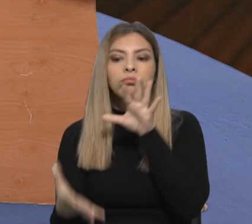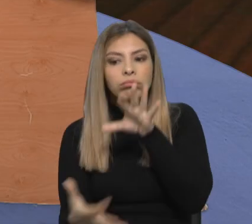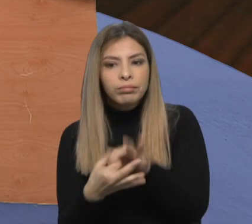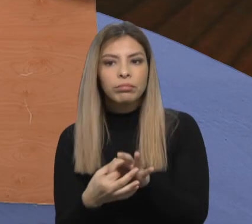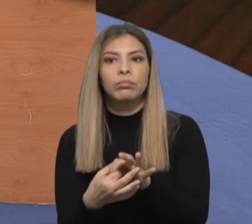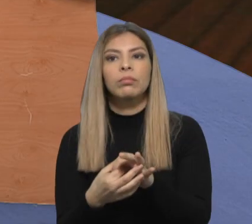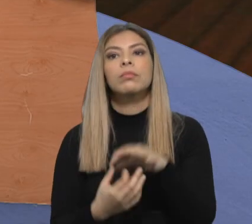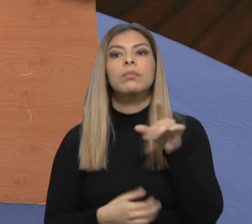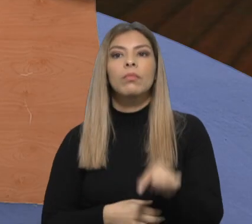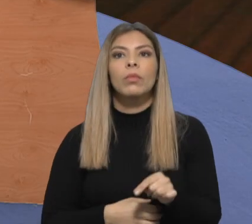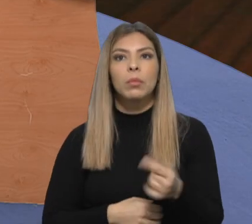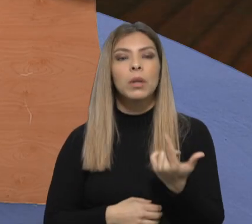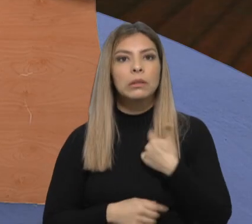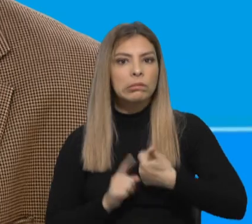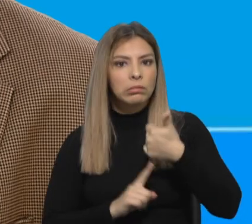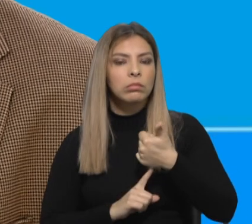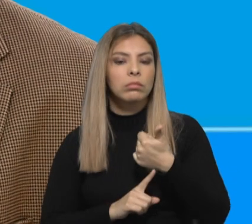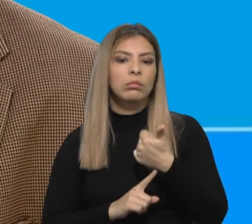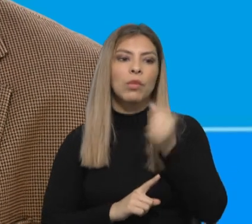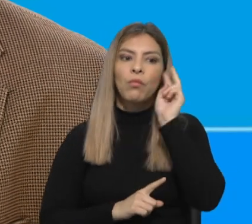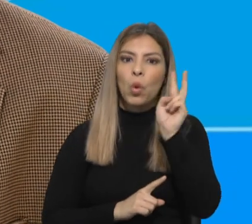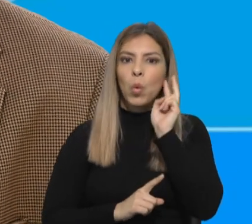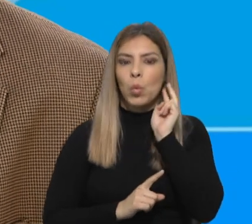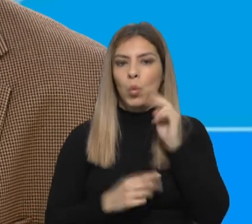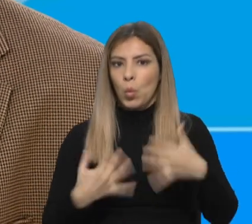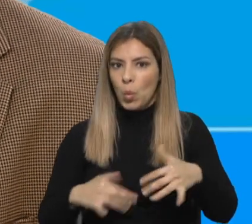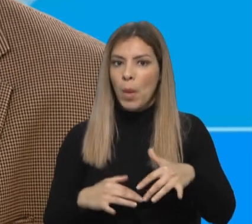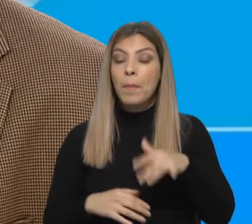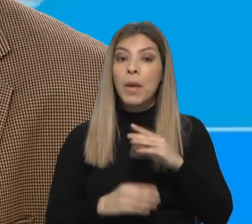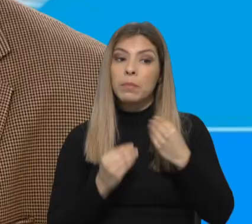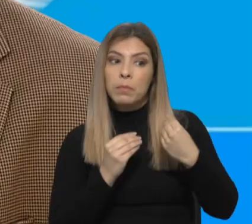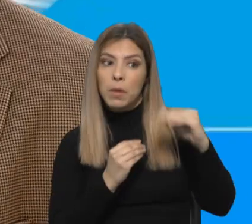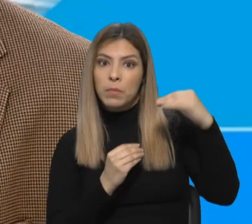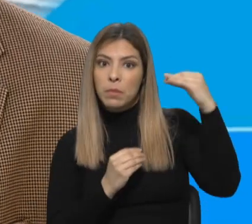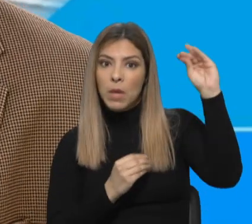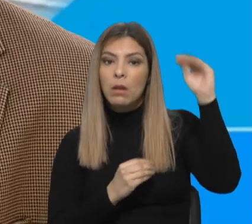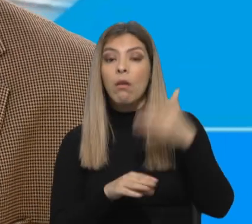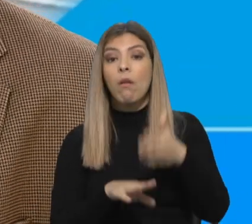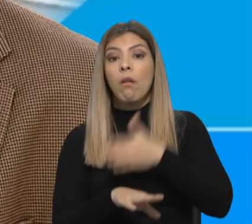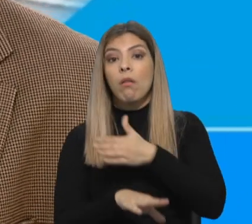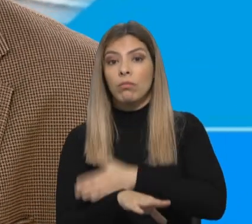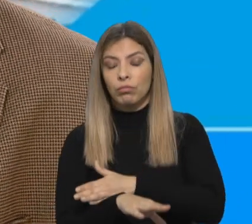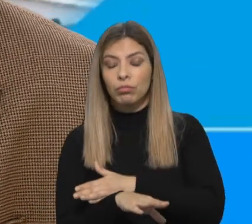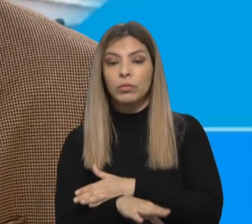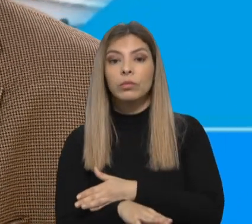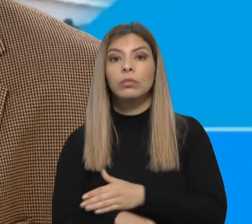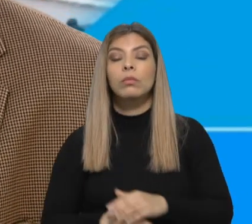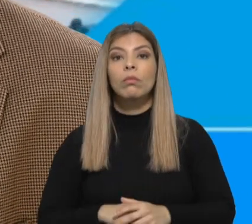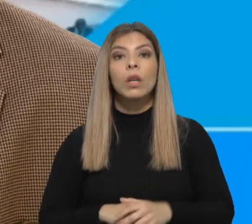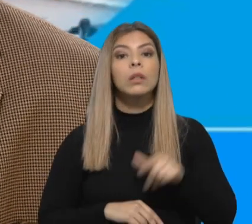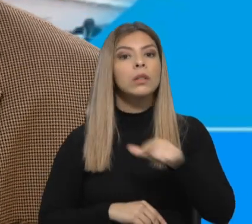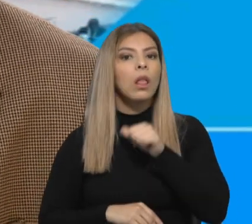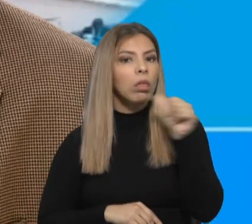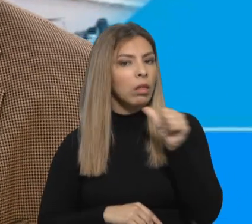comunidade superior aos valores individuais, mas que agregue todos aqueles que são os seus elementos. E nesta dimensão, a verdade é